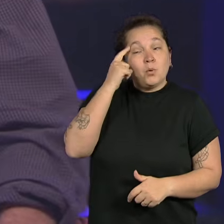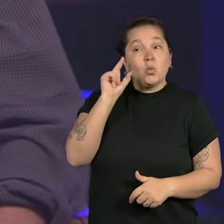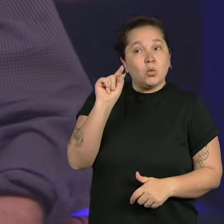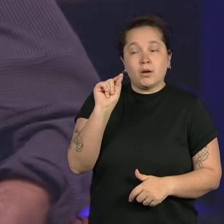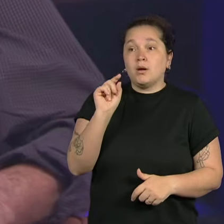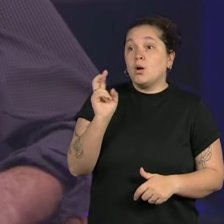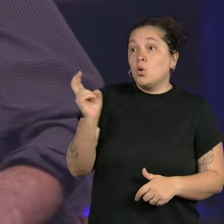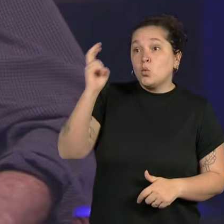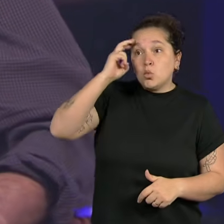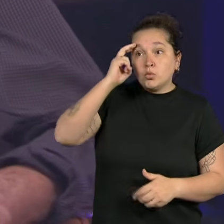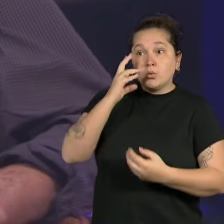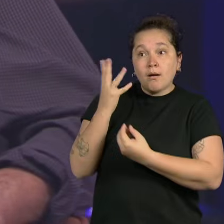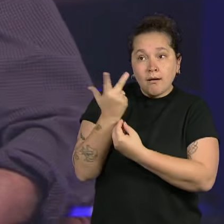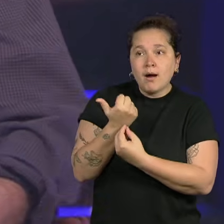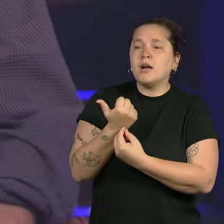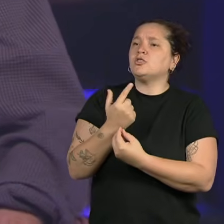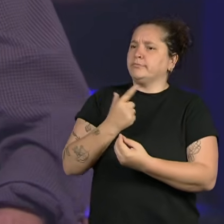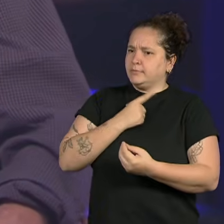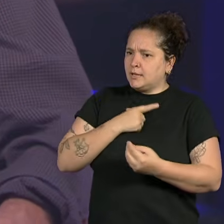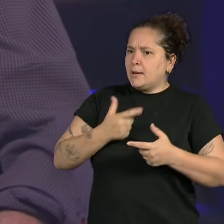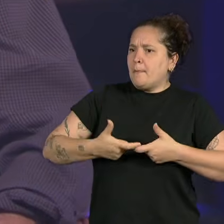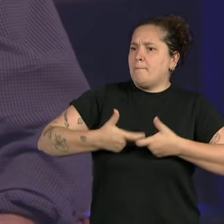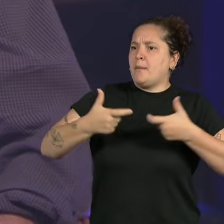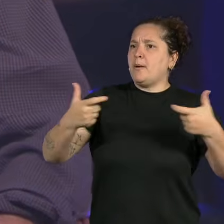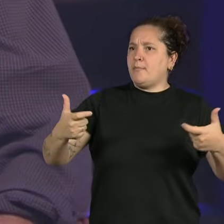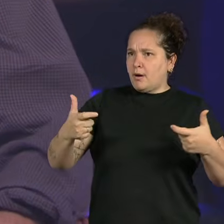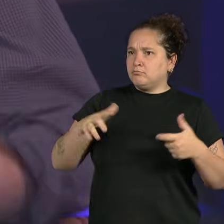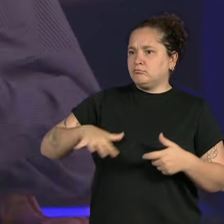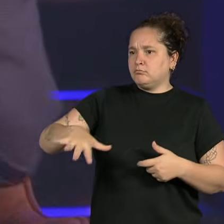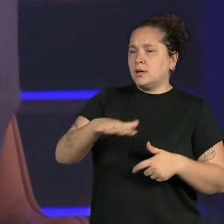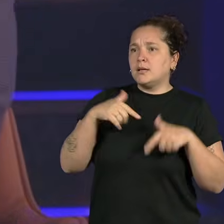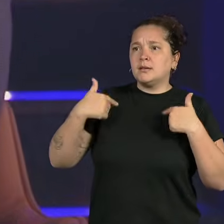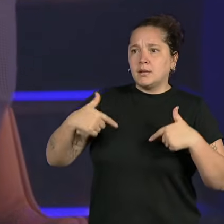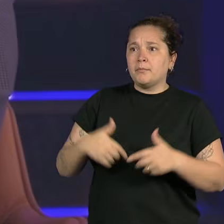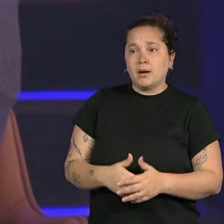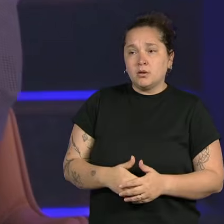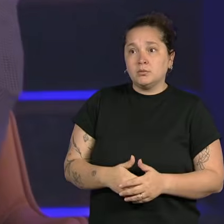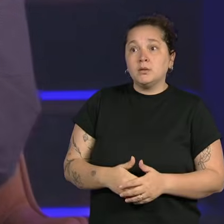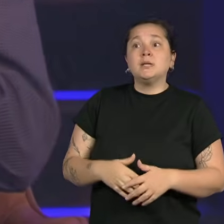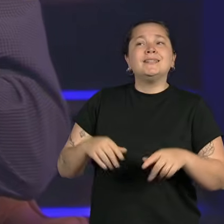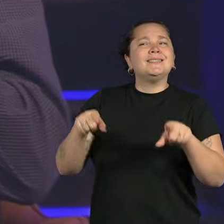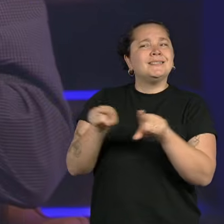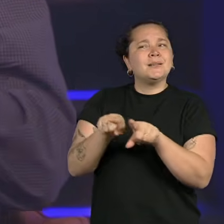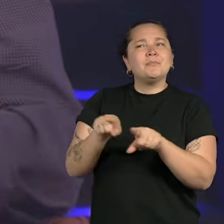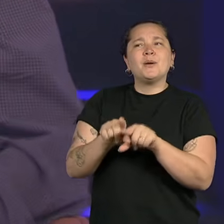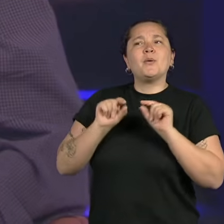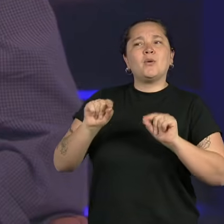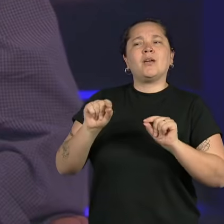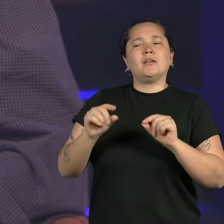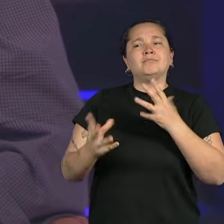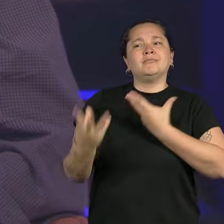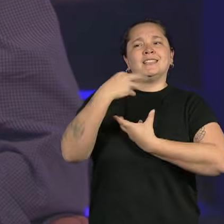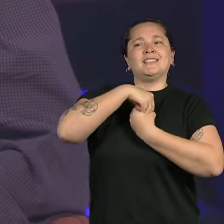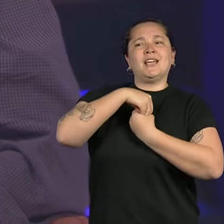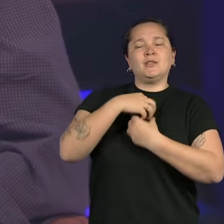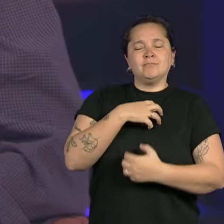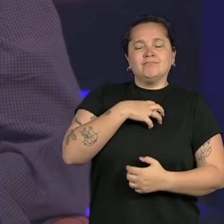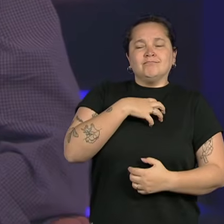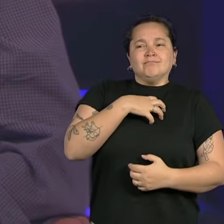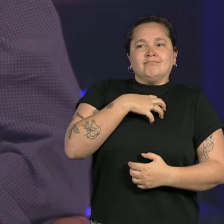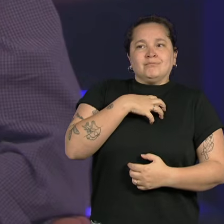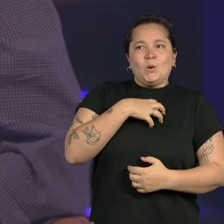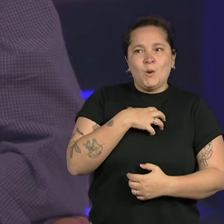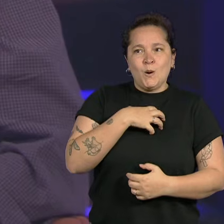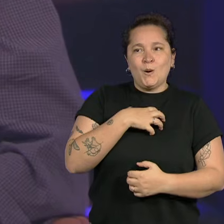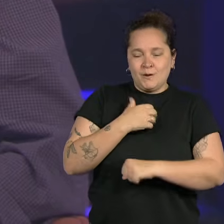arte, especificamente, emprega muito, e isso é muito importante. Mas a importância dele mesmo é quando mexe no nosso coração. Alma, né? Na alma, né?